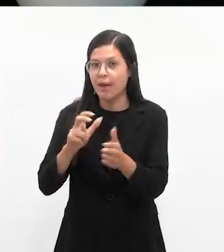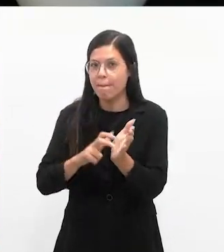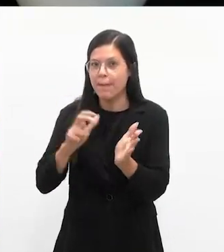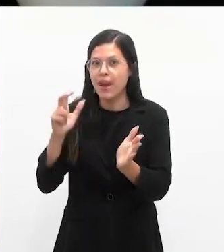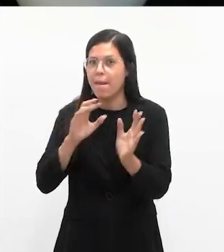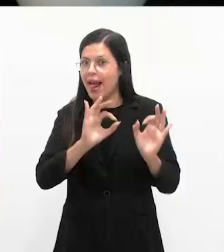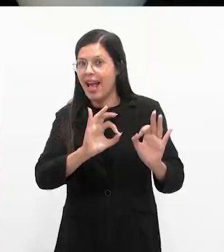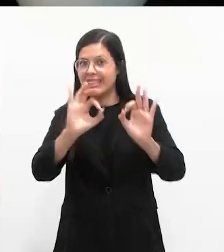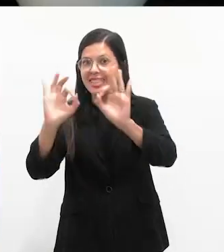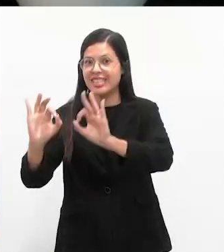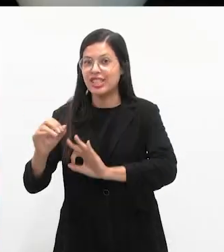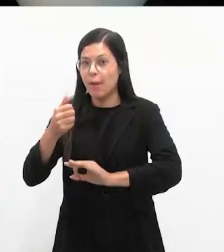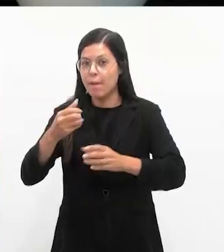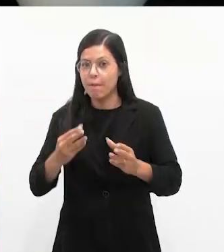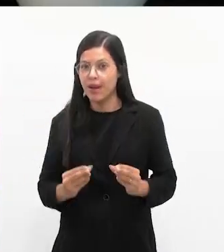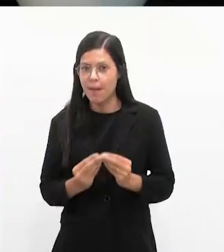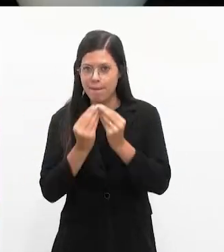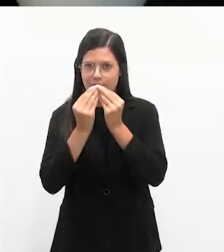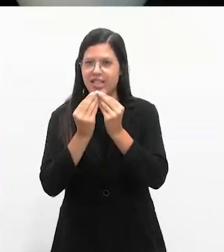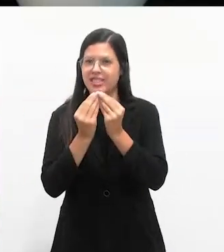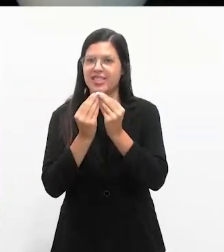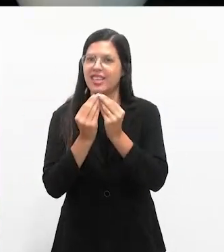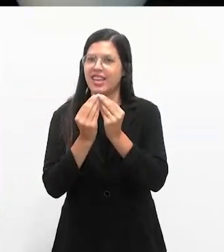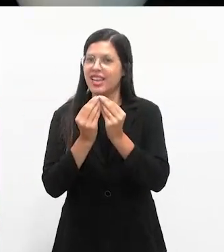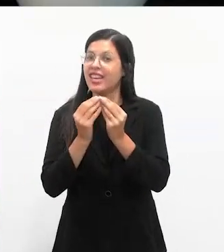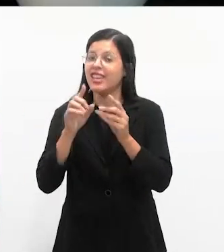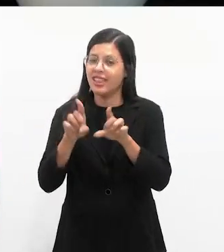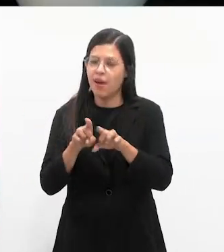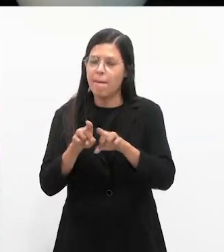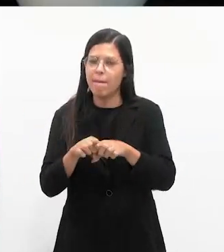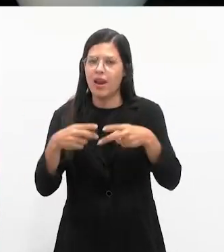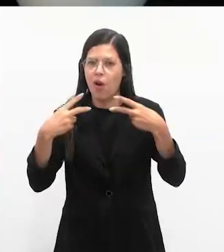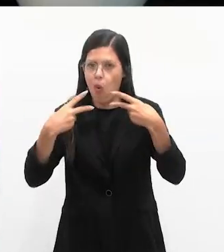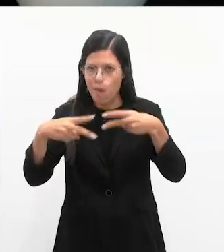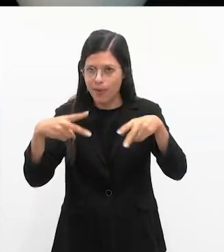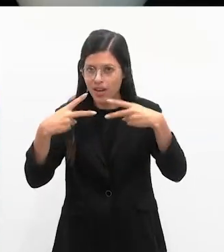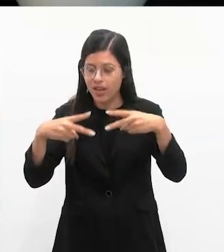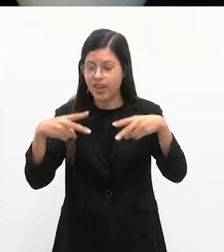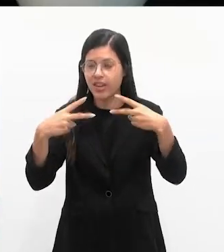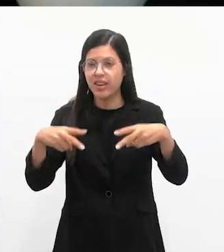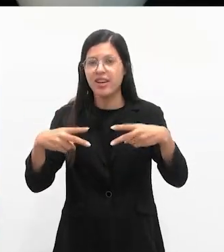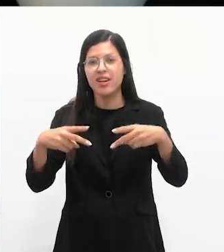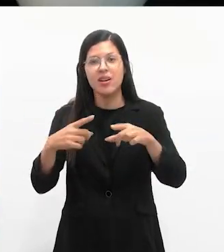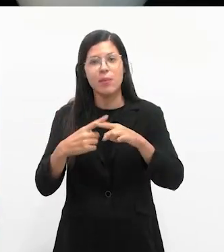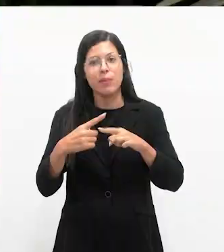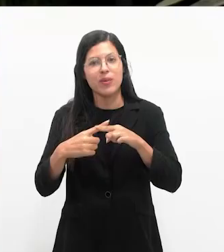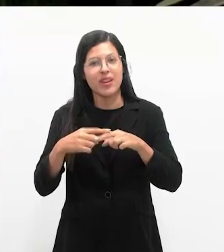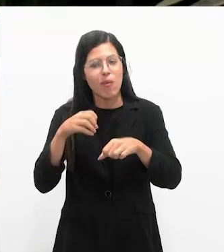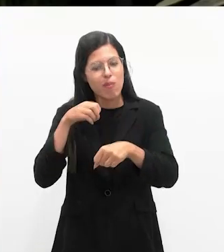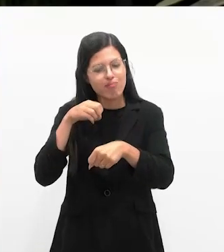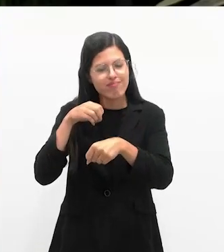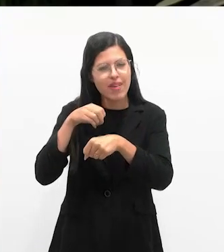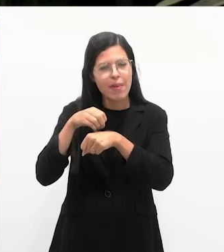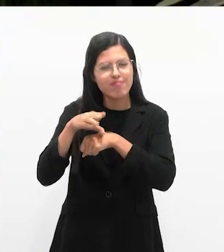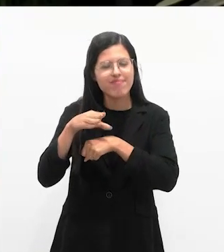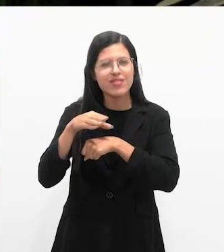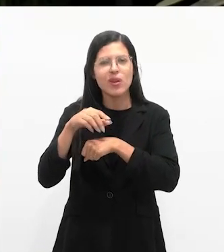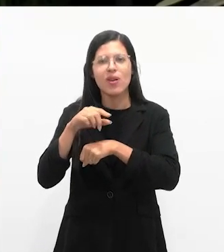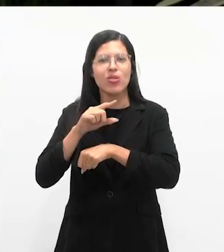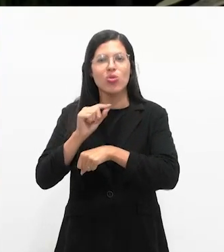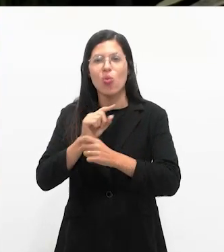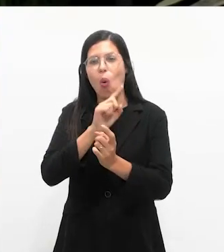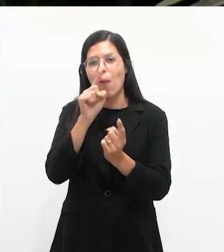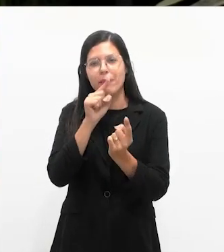missa, e claro, não a missa, a homilia, porque ali ele já daria uma pista do que